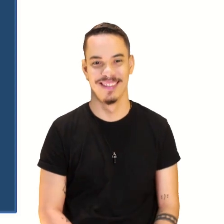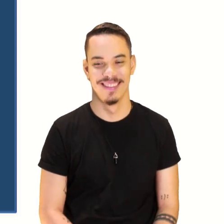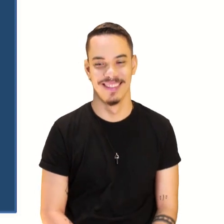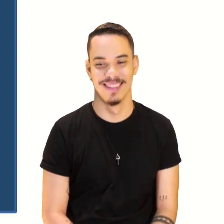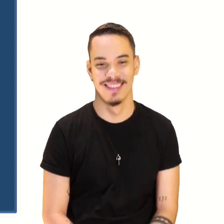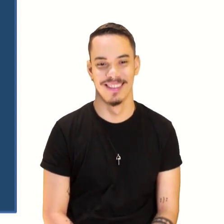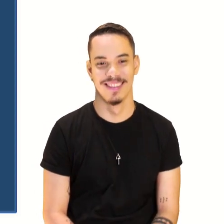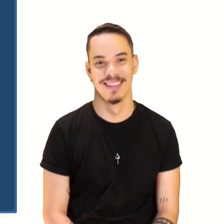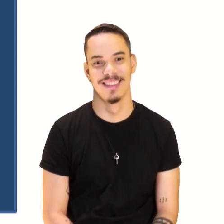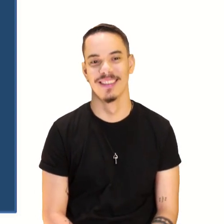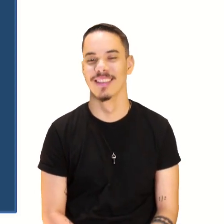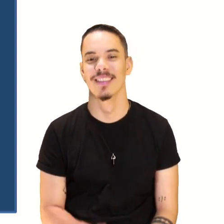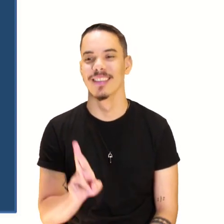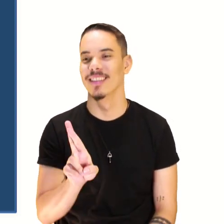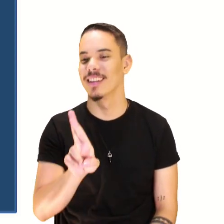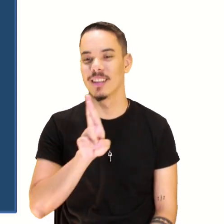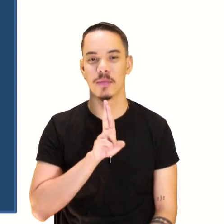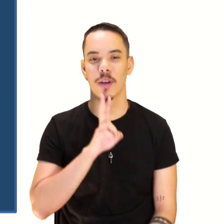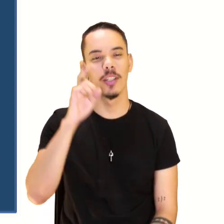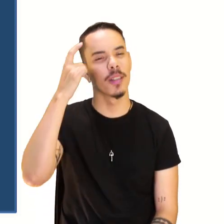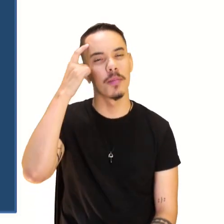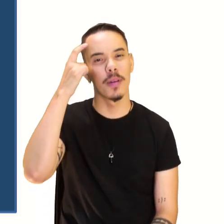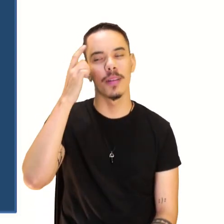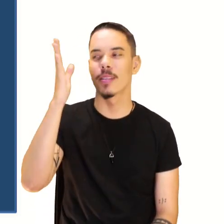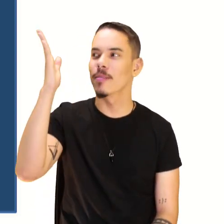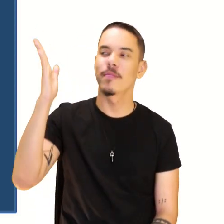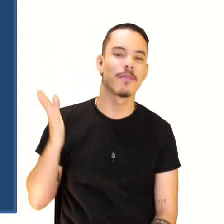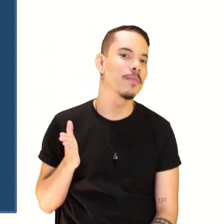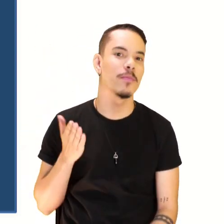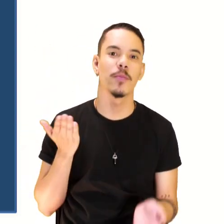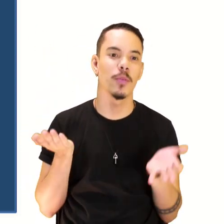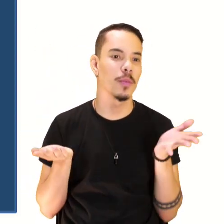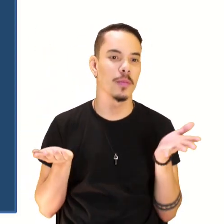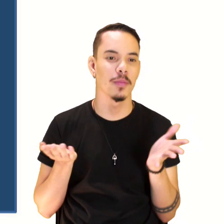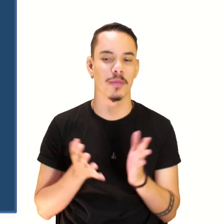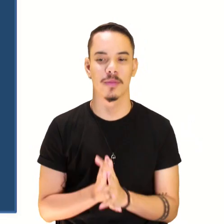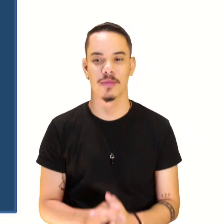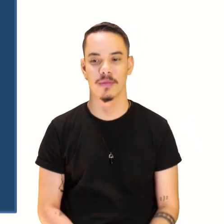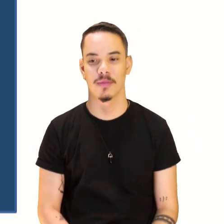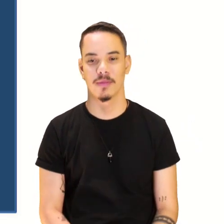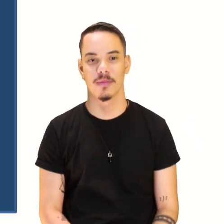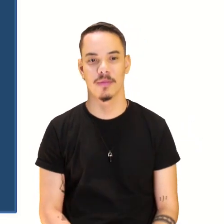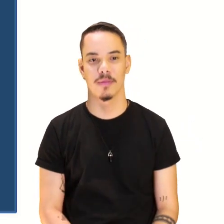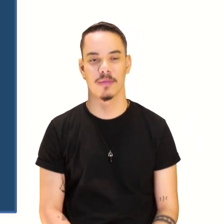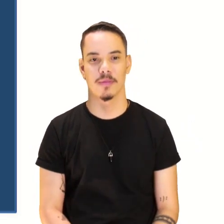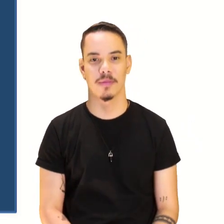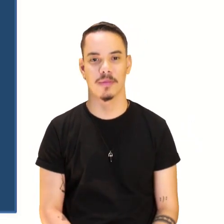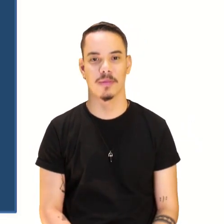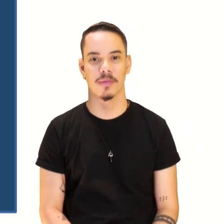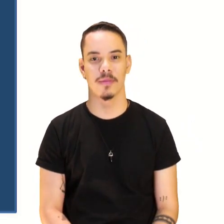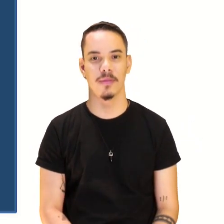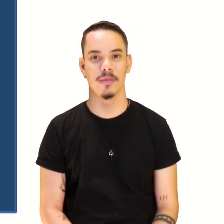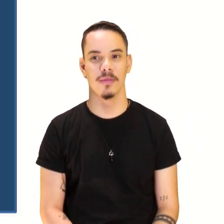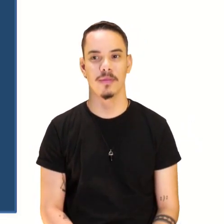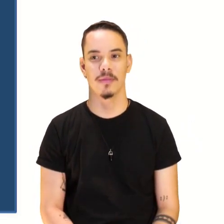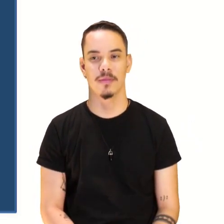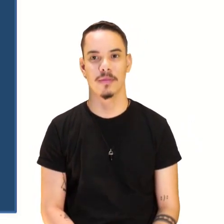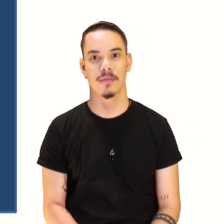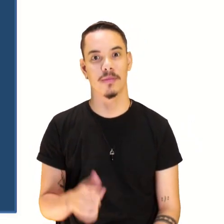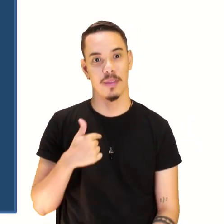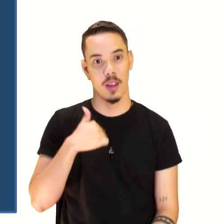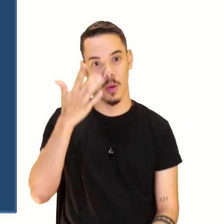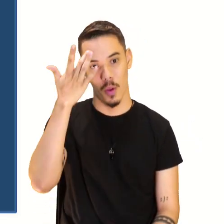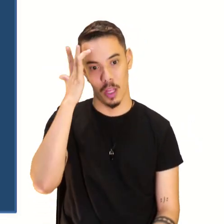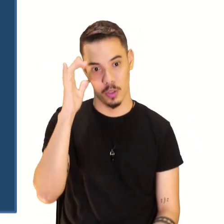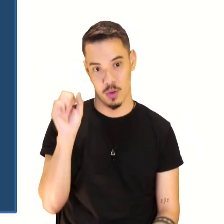e a resposta estava pensando pensando como ficamos dou uma dou-lhe duas dou-lhe três eu acho que